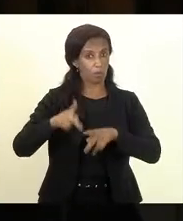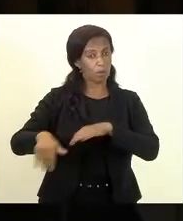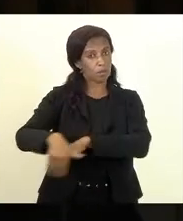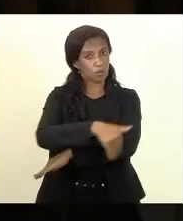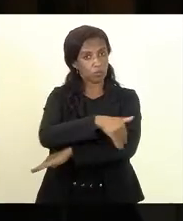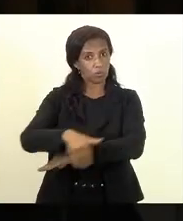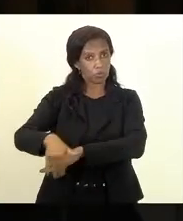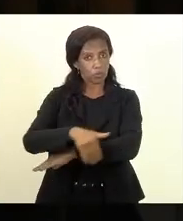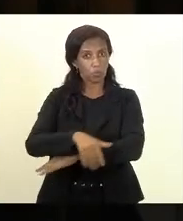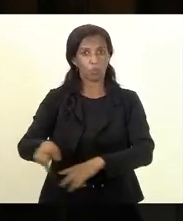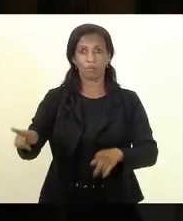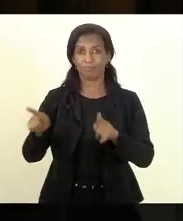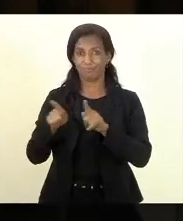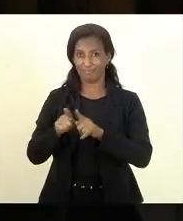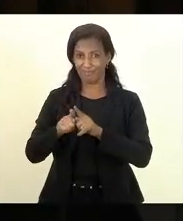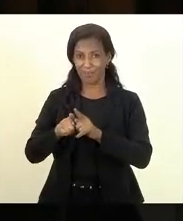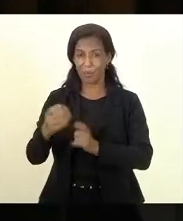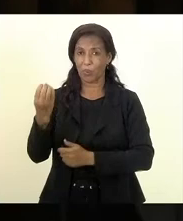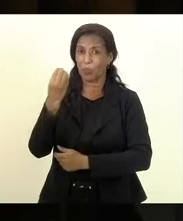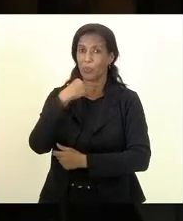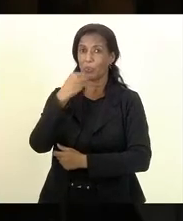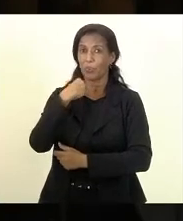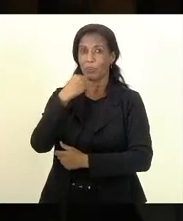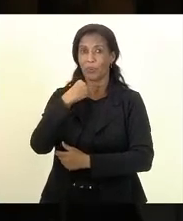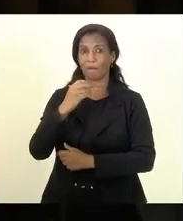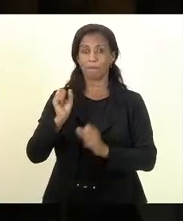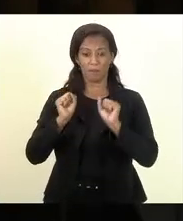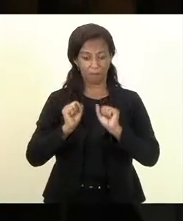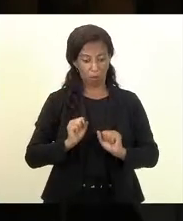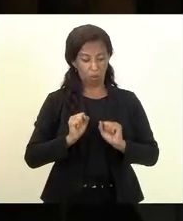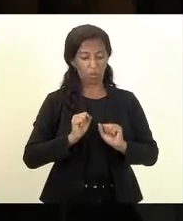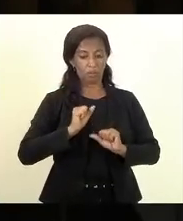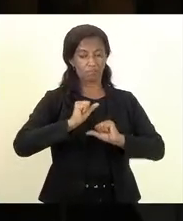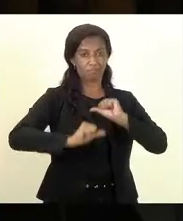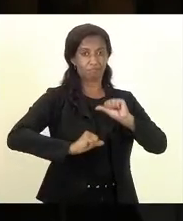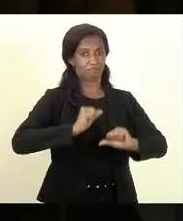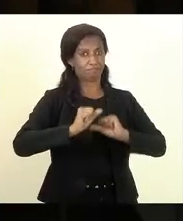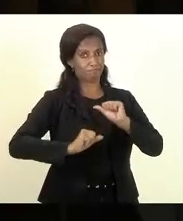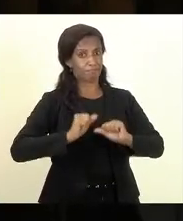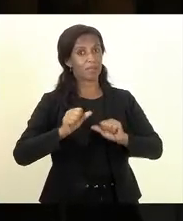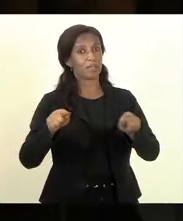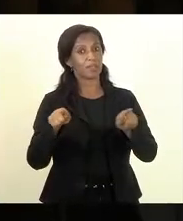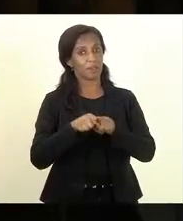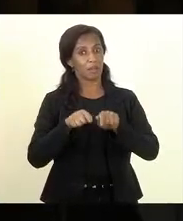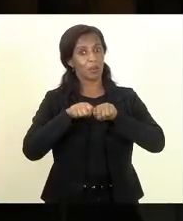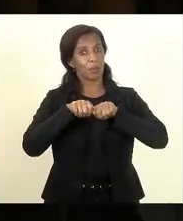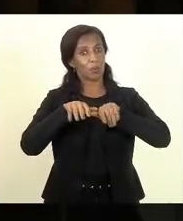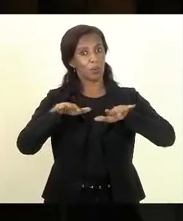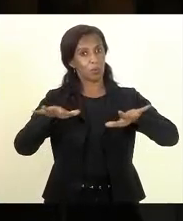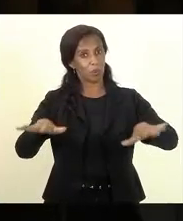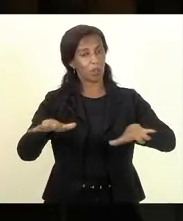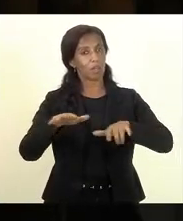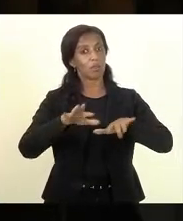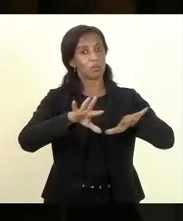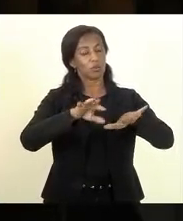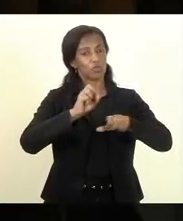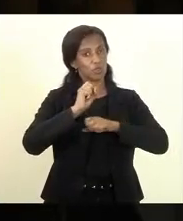rua está super fragilizada e pode se tornar um vetor, inclusive, de transmissão, de